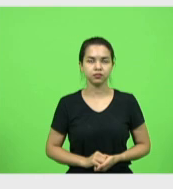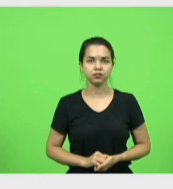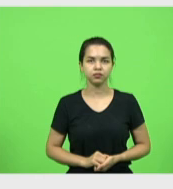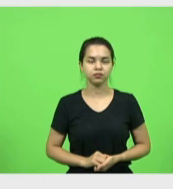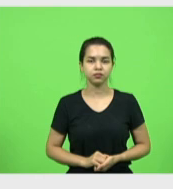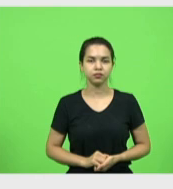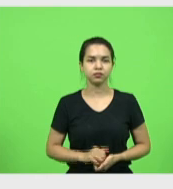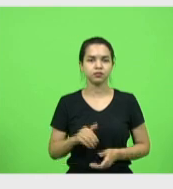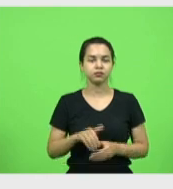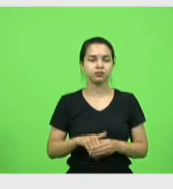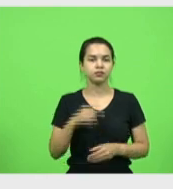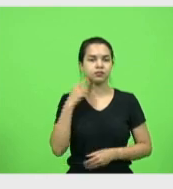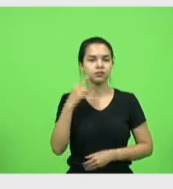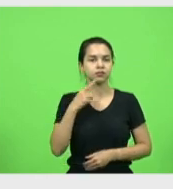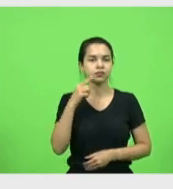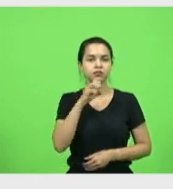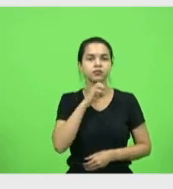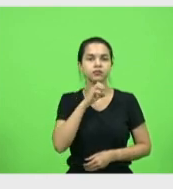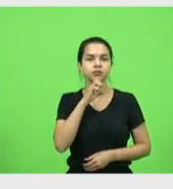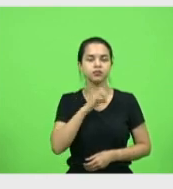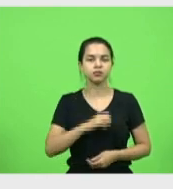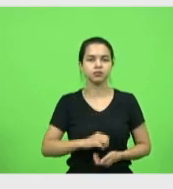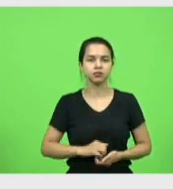Como vota o deputado Felipe Estevão?